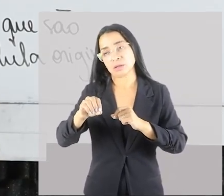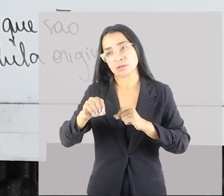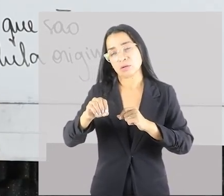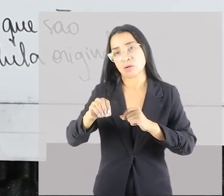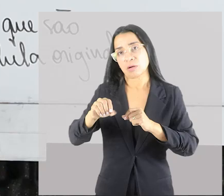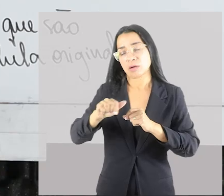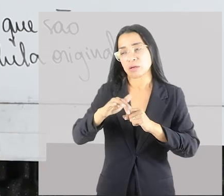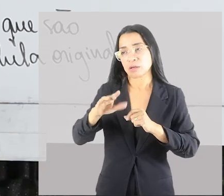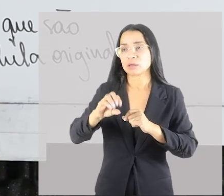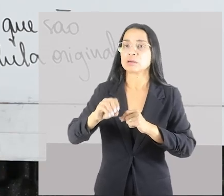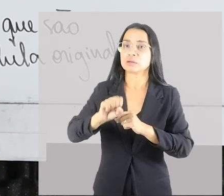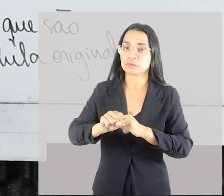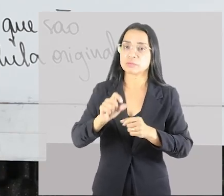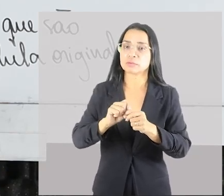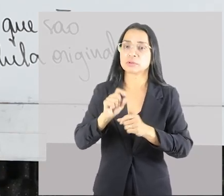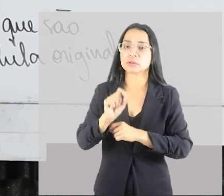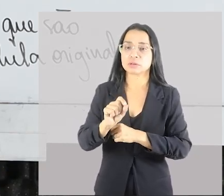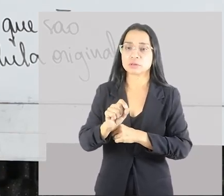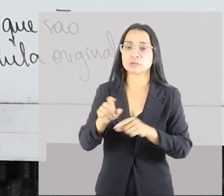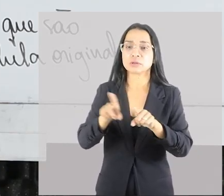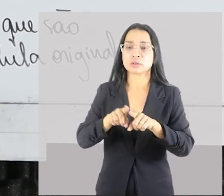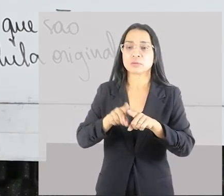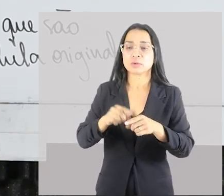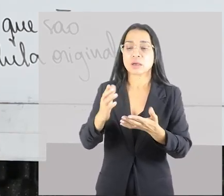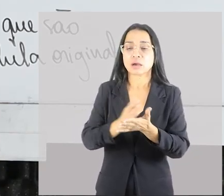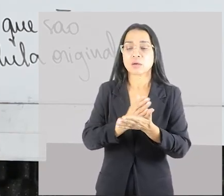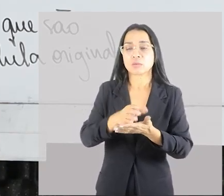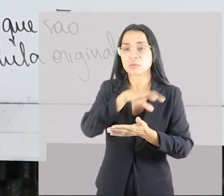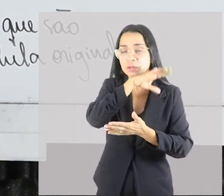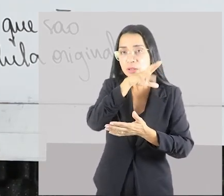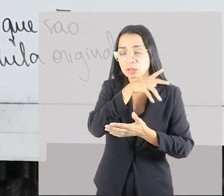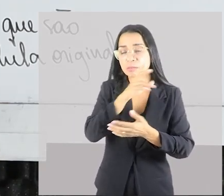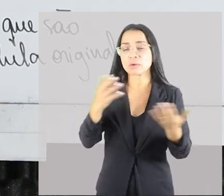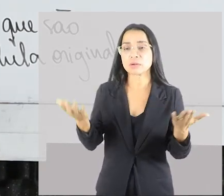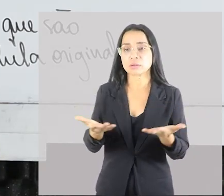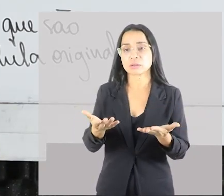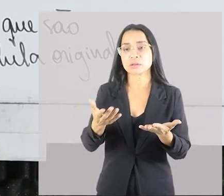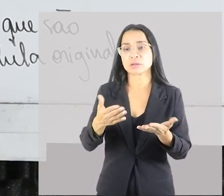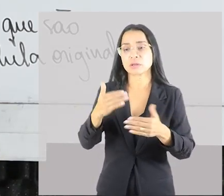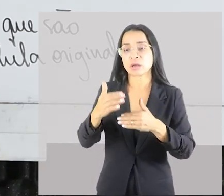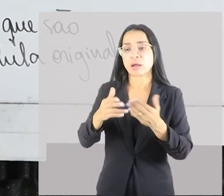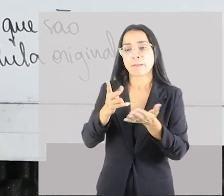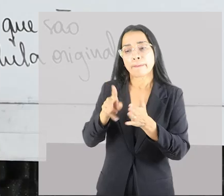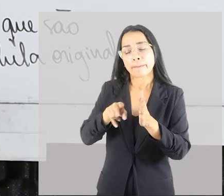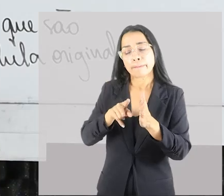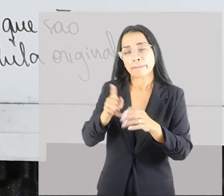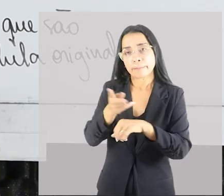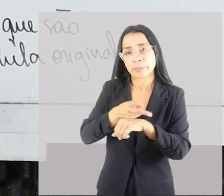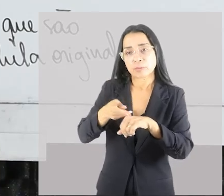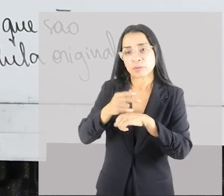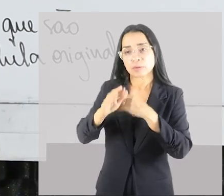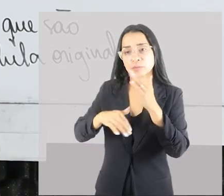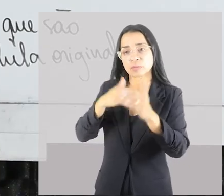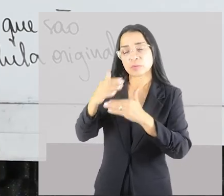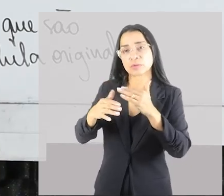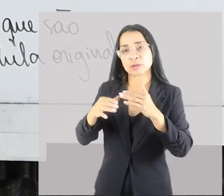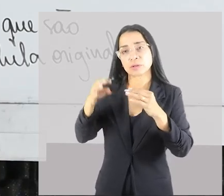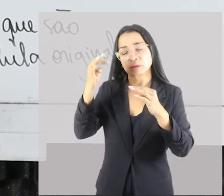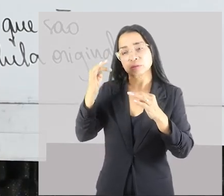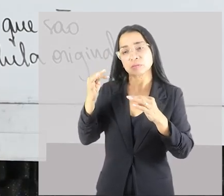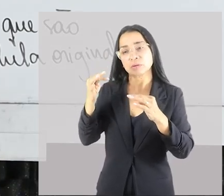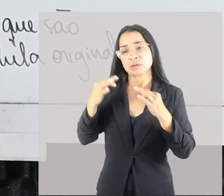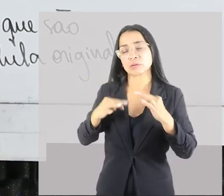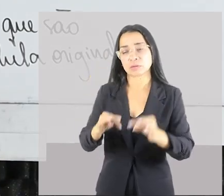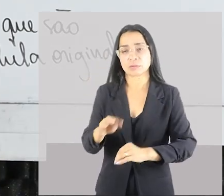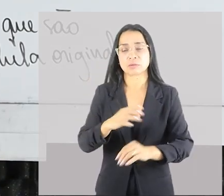alguns animais conseguem fazer, tá? Mas aqui a gente está buscando esse processo de uma maneira mais tecnológica. Então,